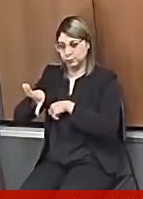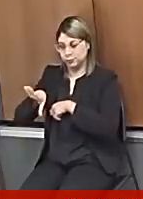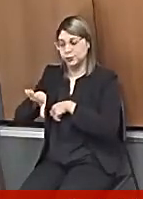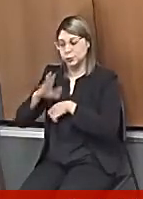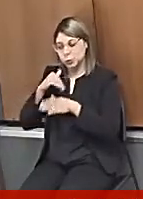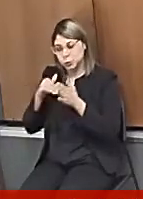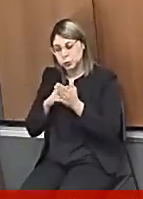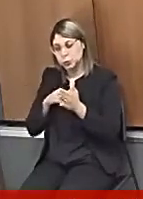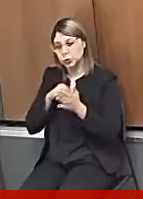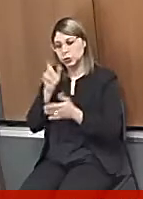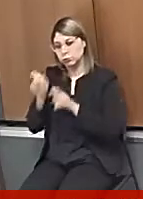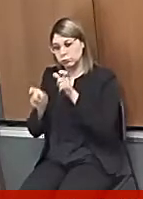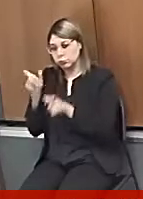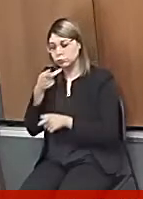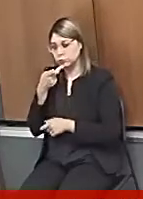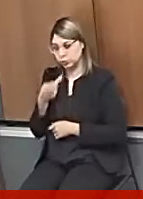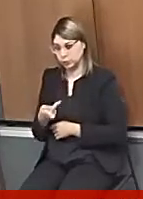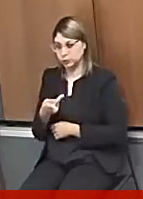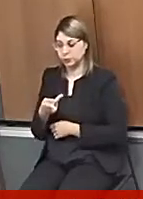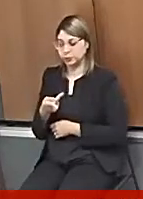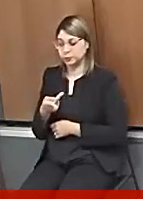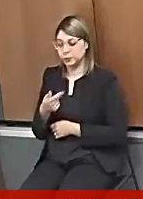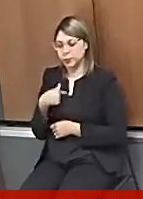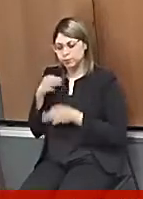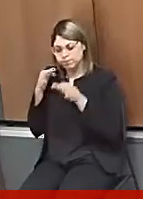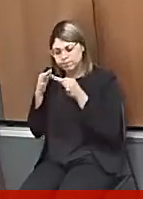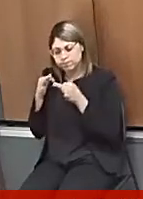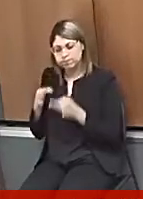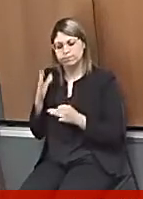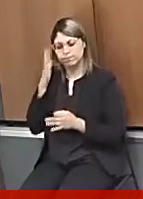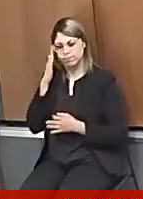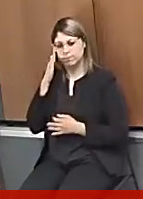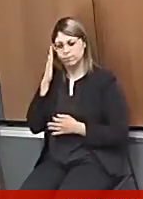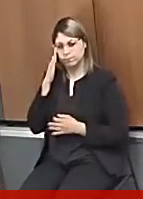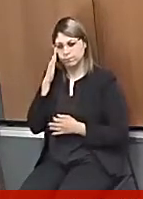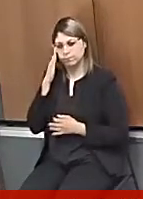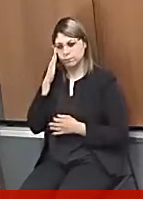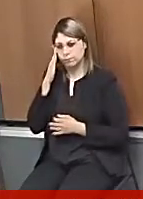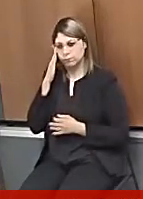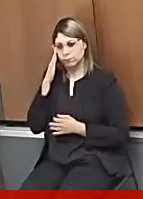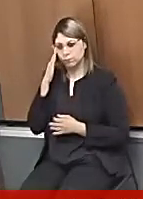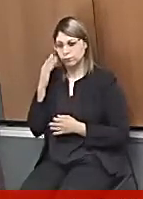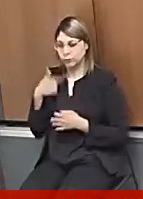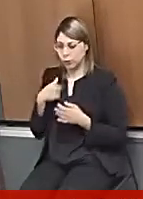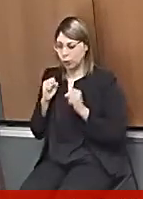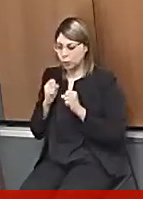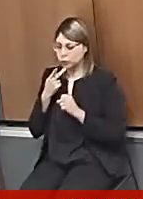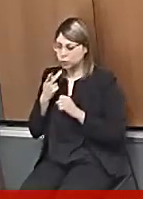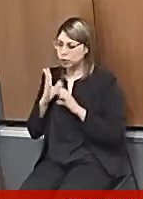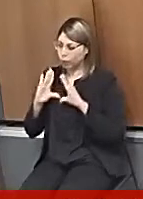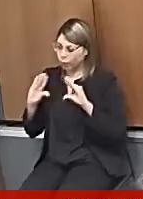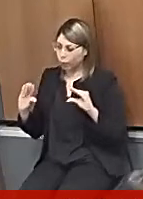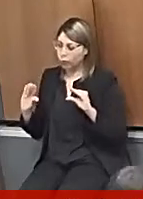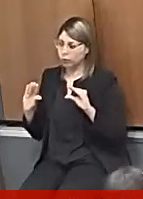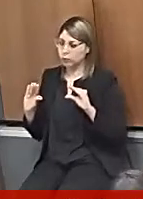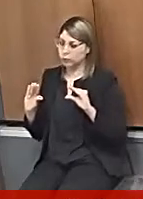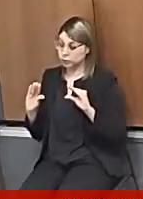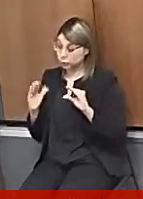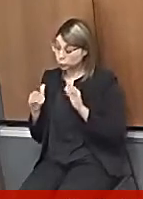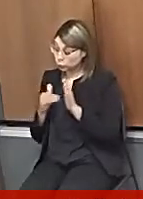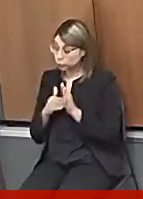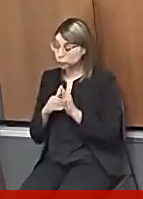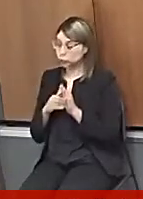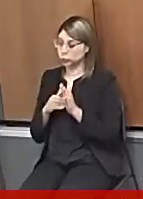de tudo o que foi dito aqui e eu tenho certeza eu acho que eu posso dizer com tranqüilidade que o que couber